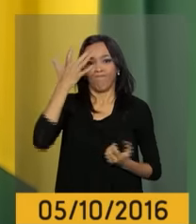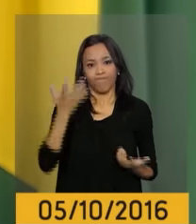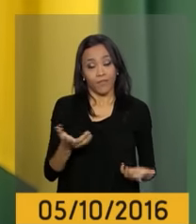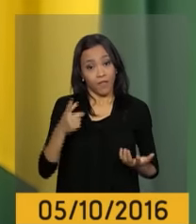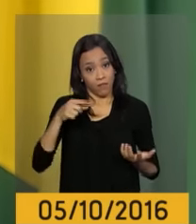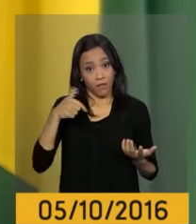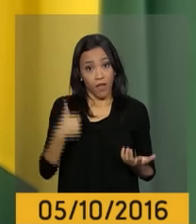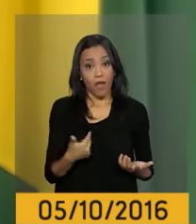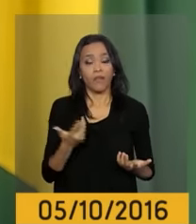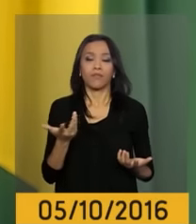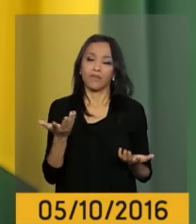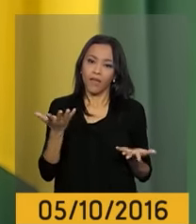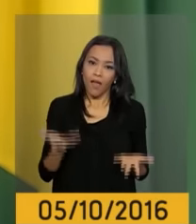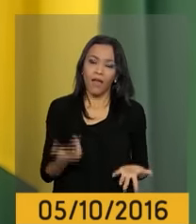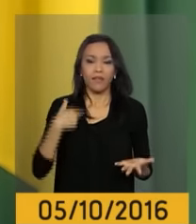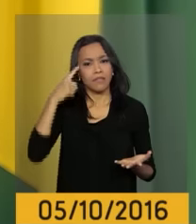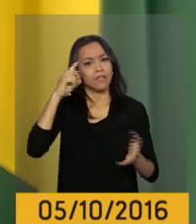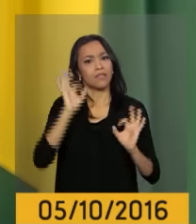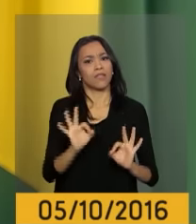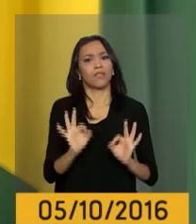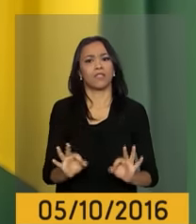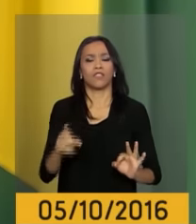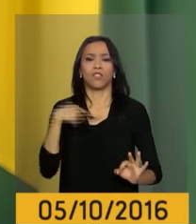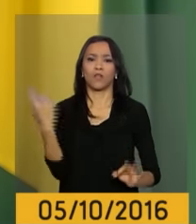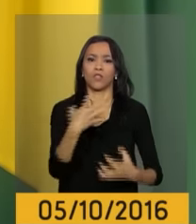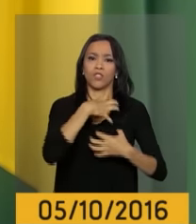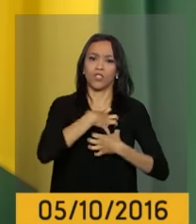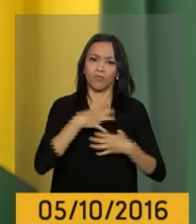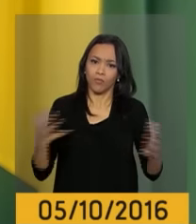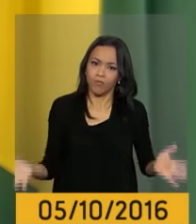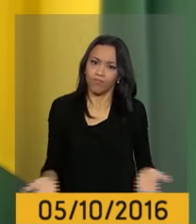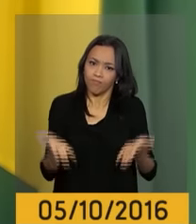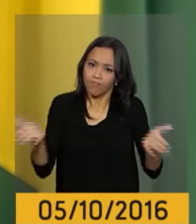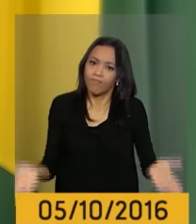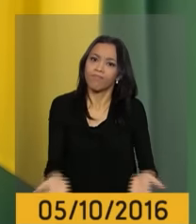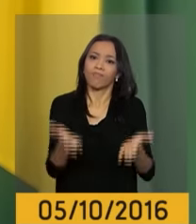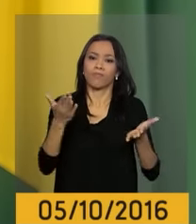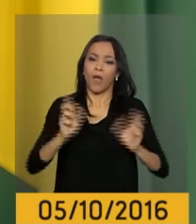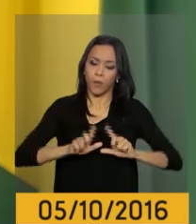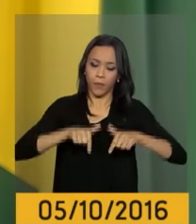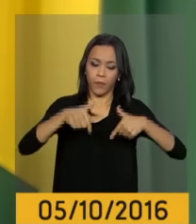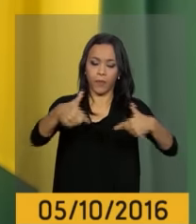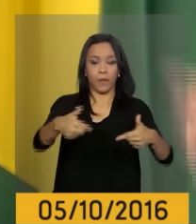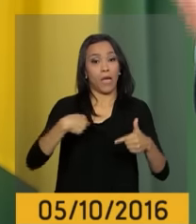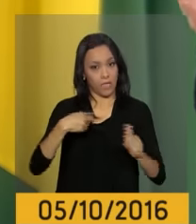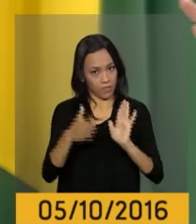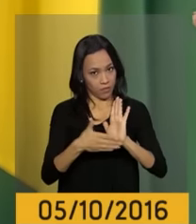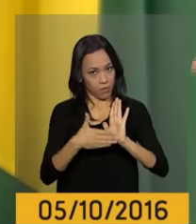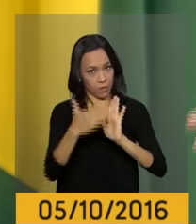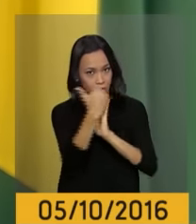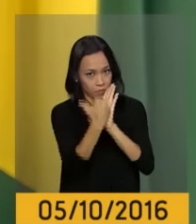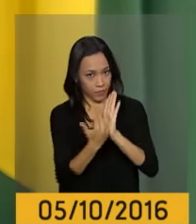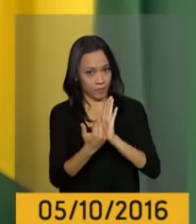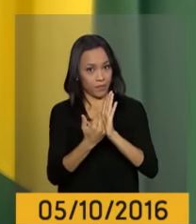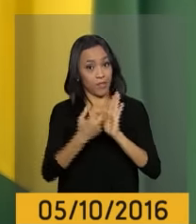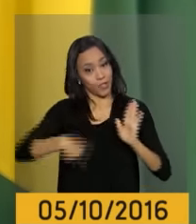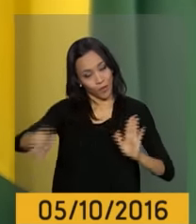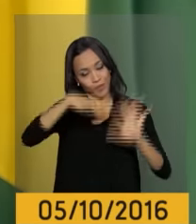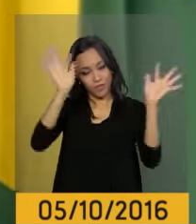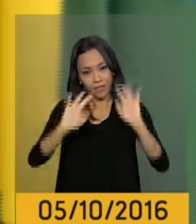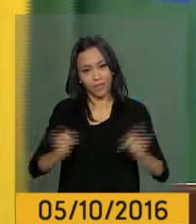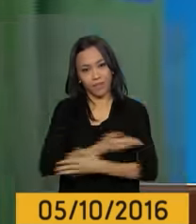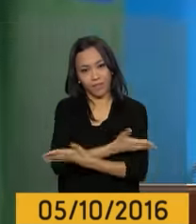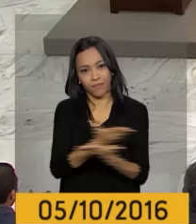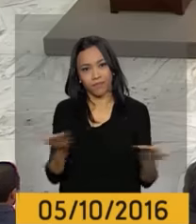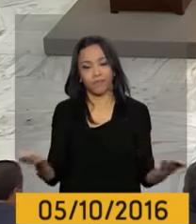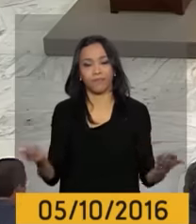senhores e minhas senhoras, é a certeza que nos anima a levar adiante o Criança Feliz. Sejamos todos felizes.